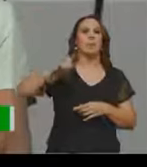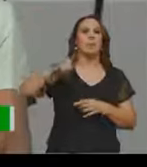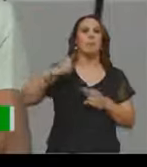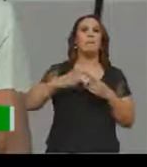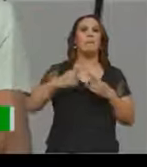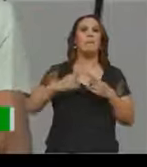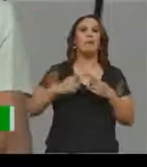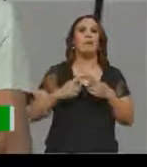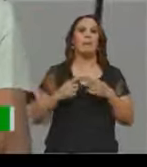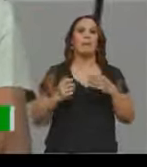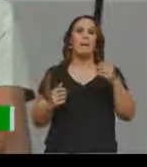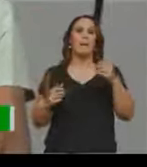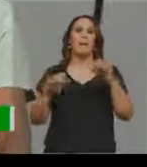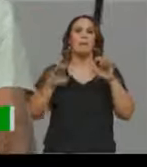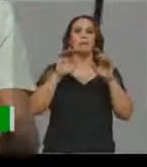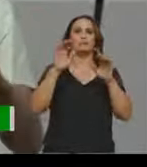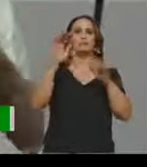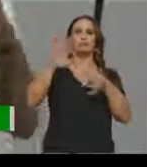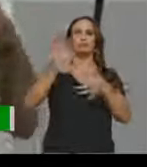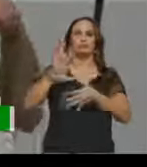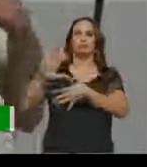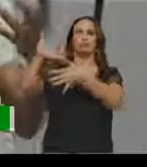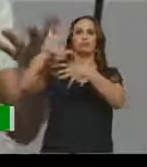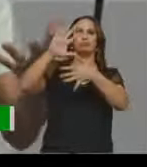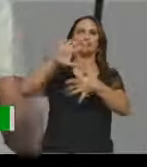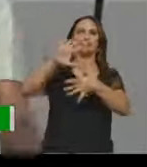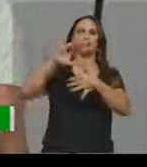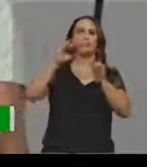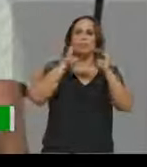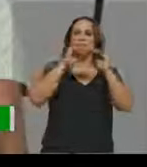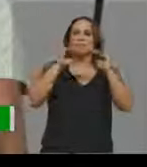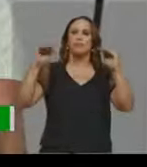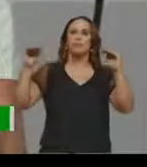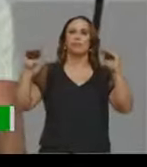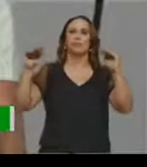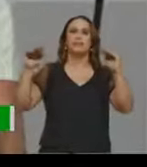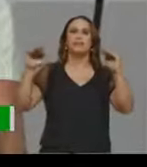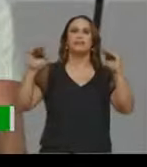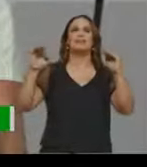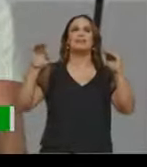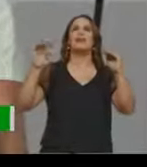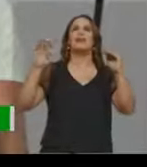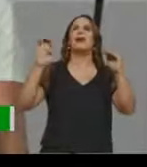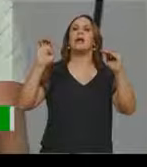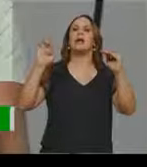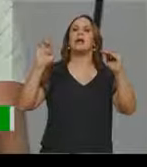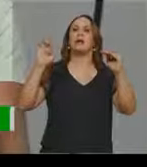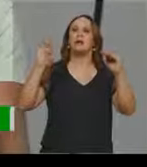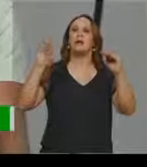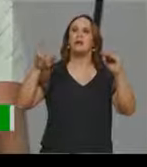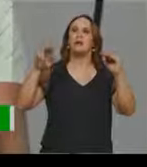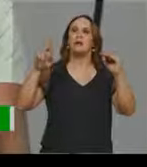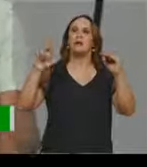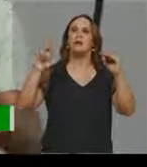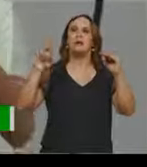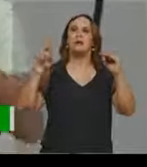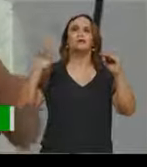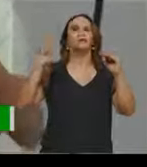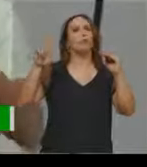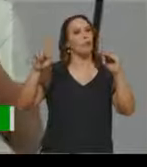temos a capacidade, nós temos uma localização muito interessante para a produção de energia solar. E aproveitar para falar um